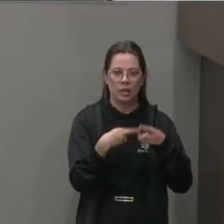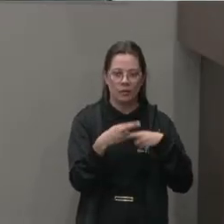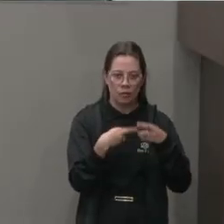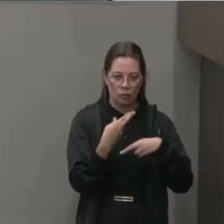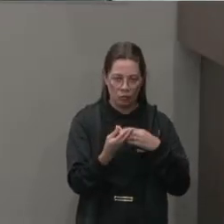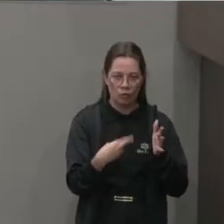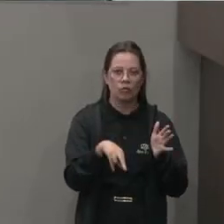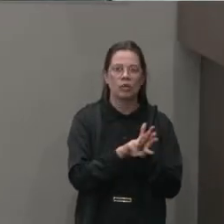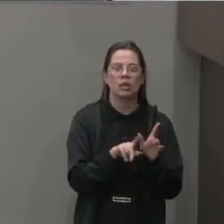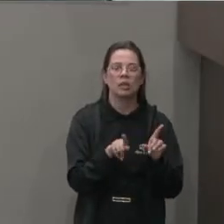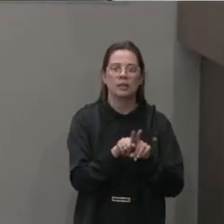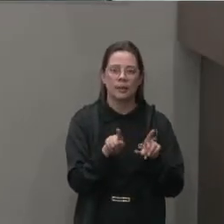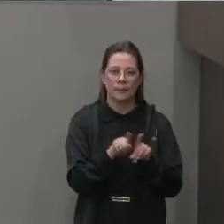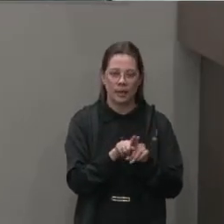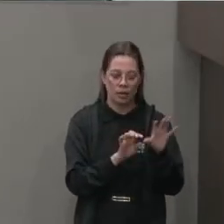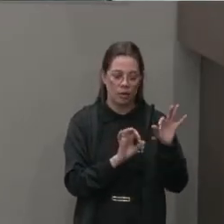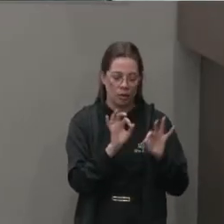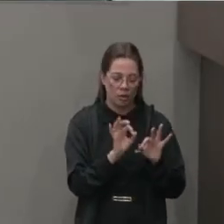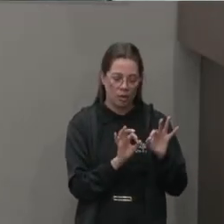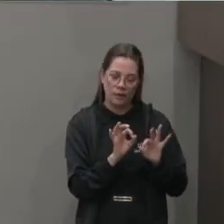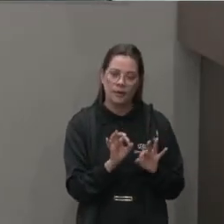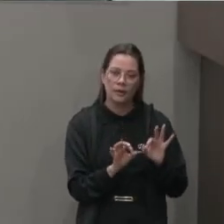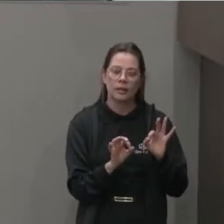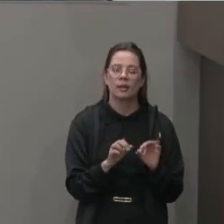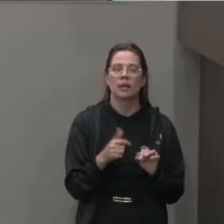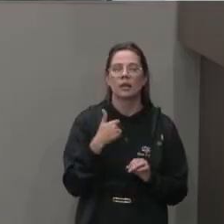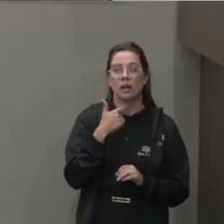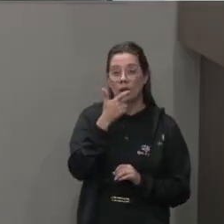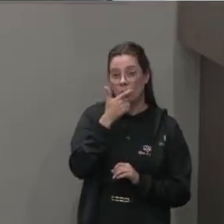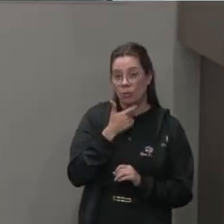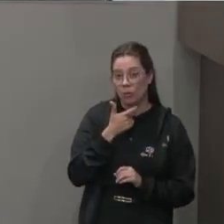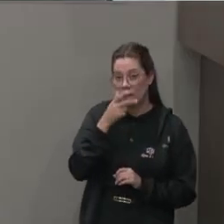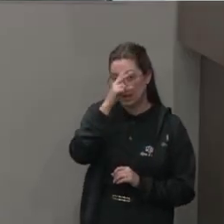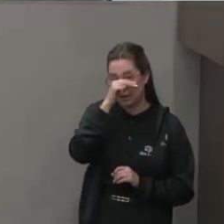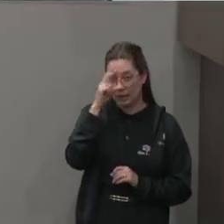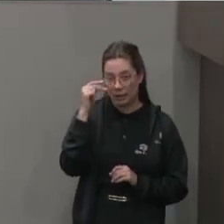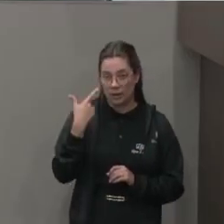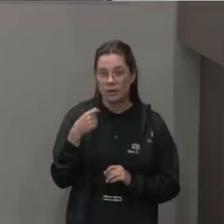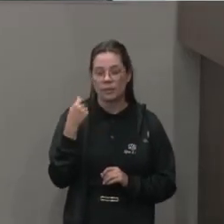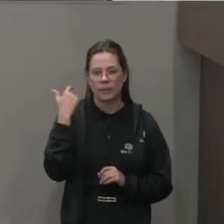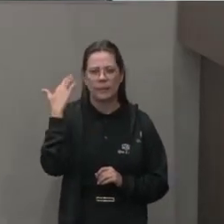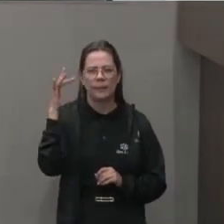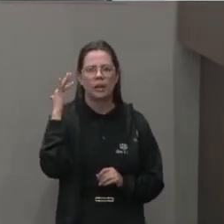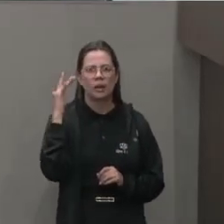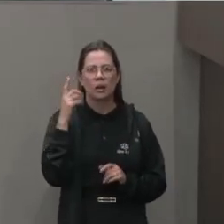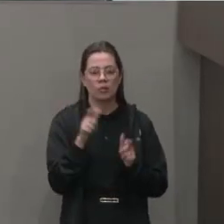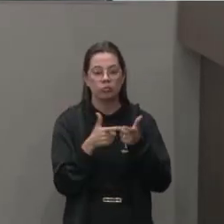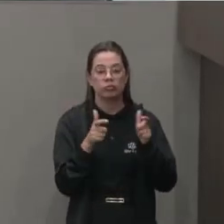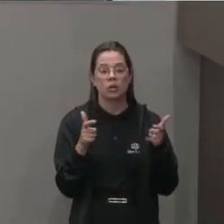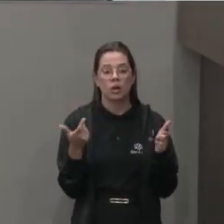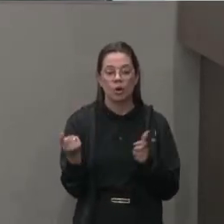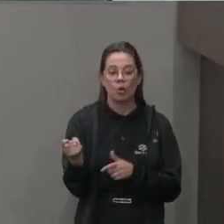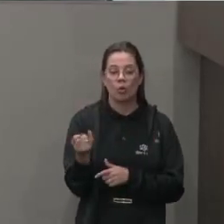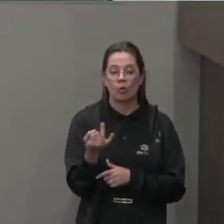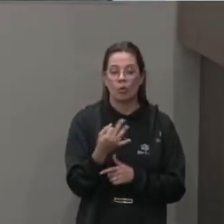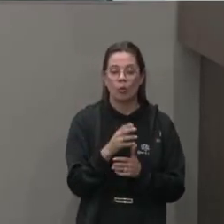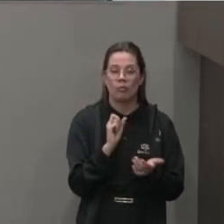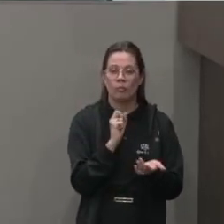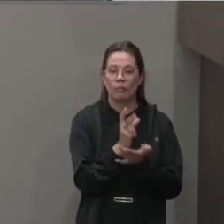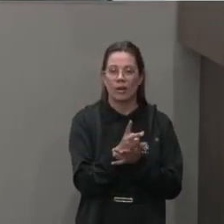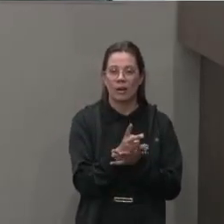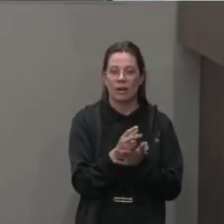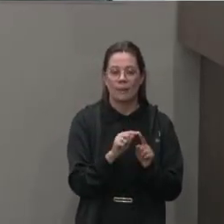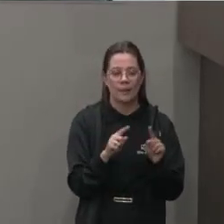pelos empresários. A contrapartida é a reforma da escola. Eu acho que o município tem que pensar em aumentar o número de vagas, mas não dessa